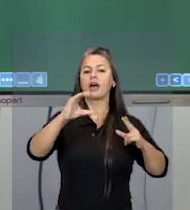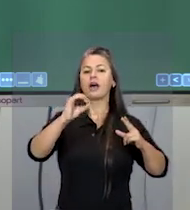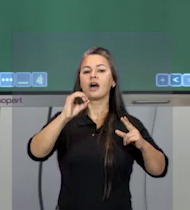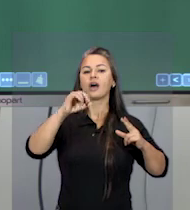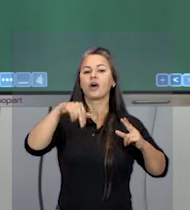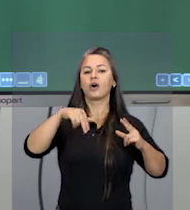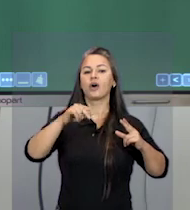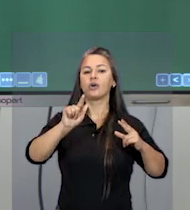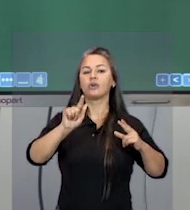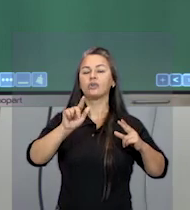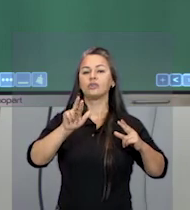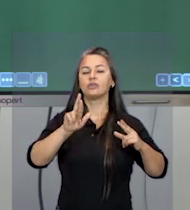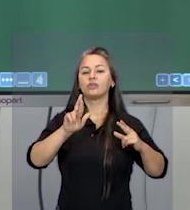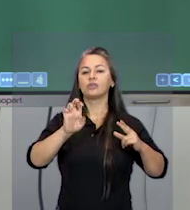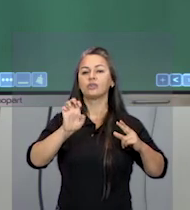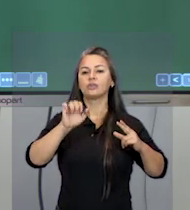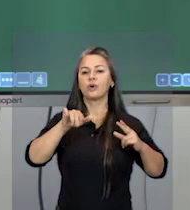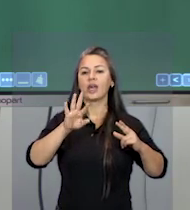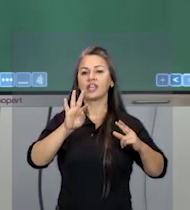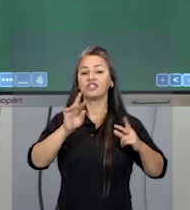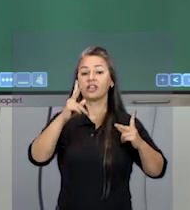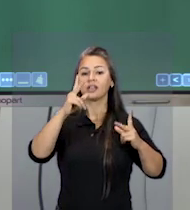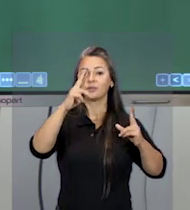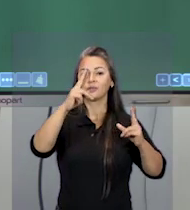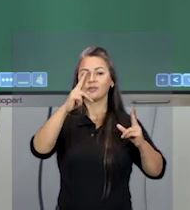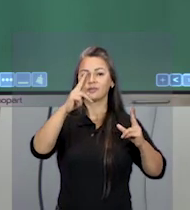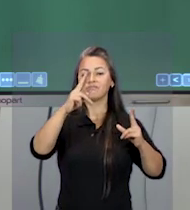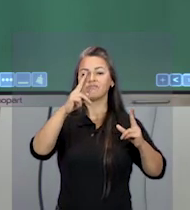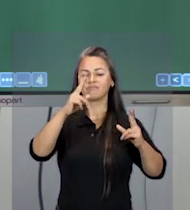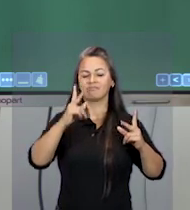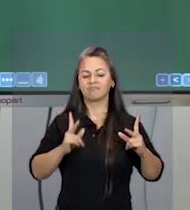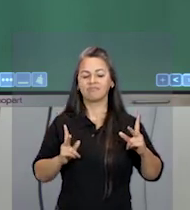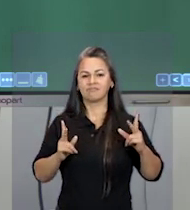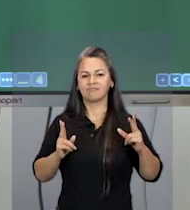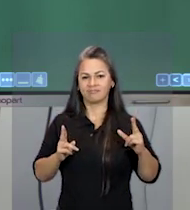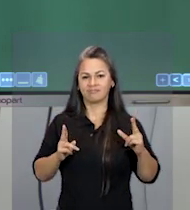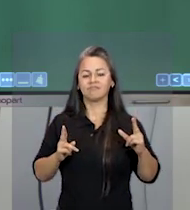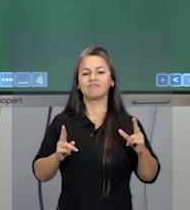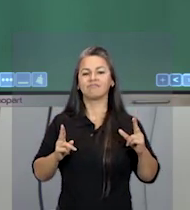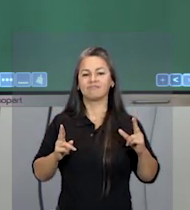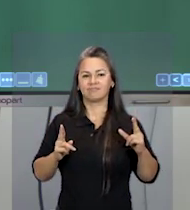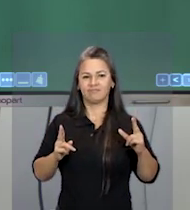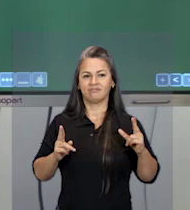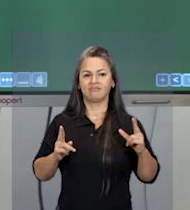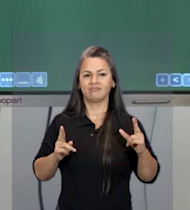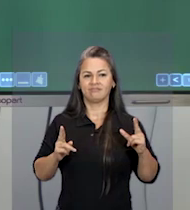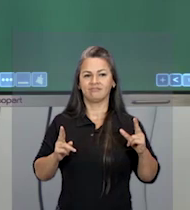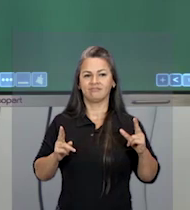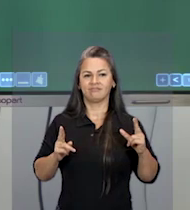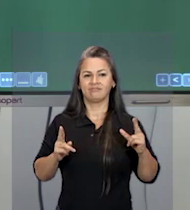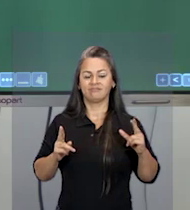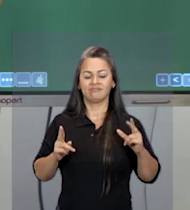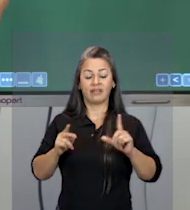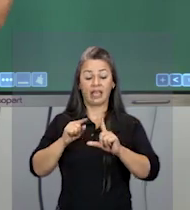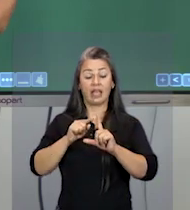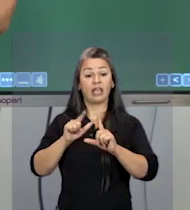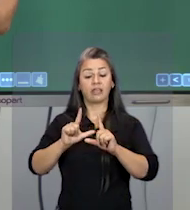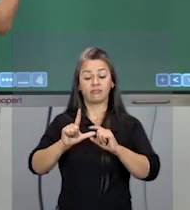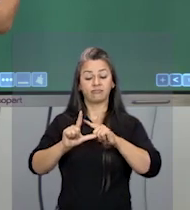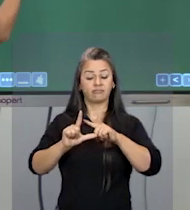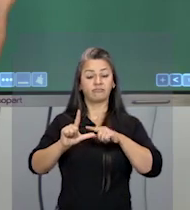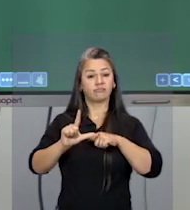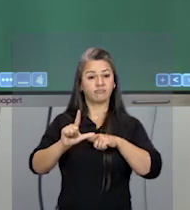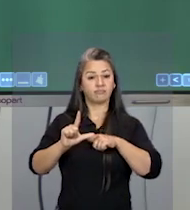medida. Este ângulo é congruente a este, mesma medida. E esse terceiro ângulo